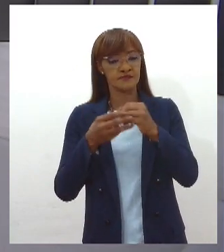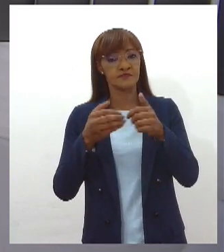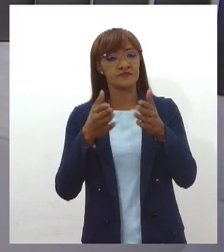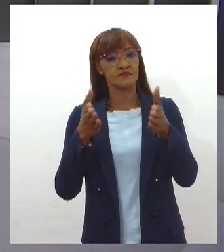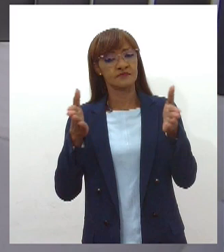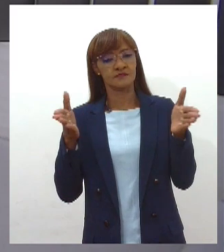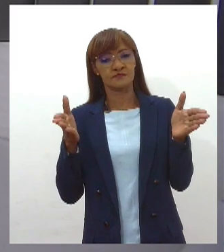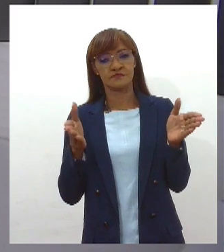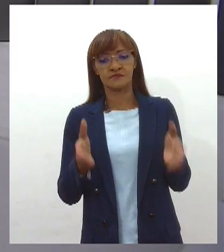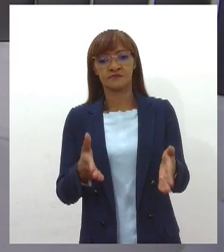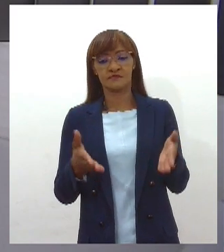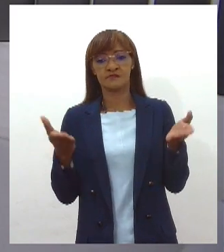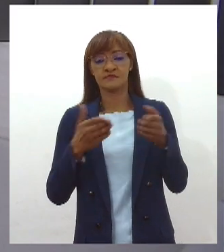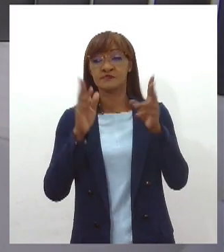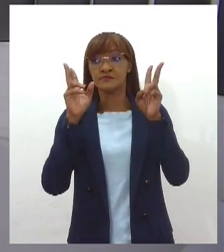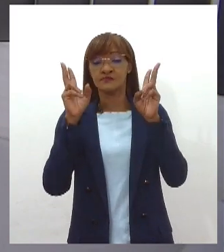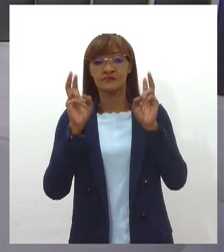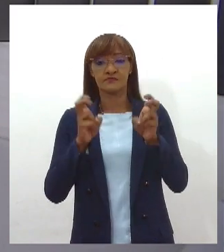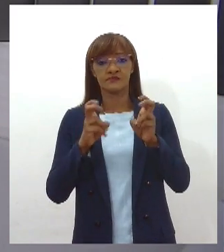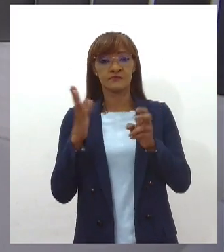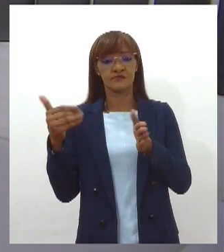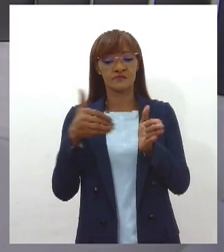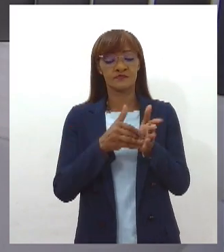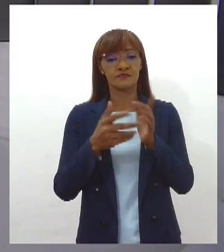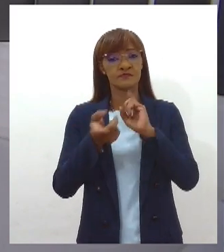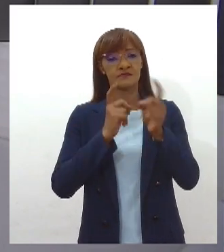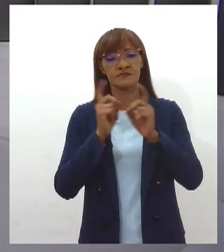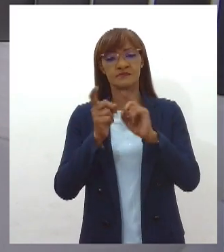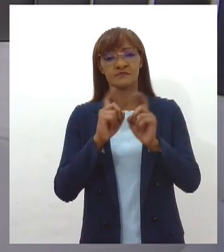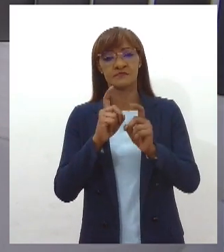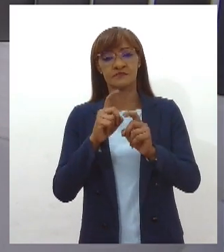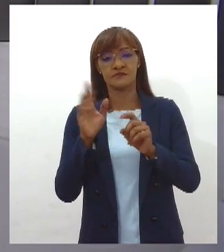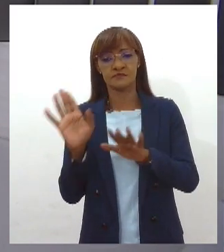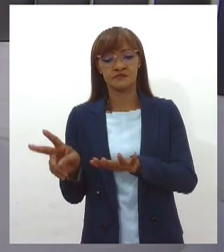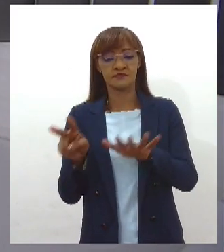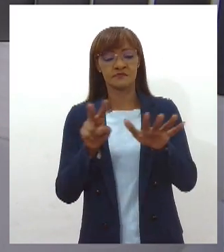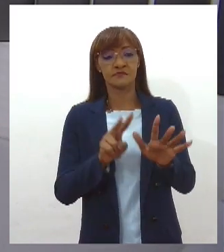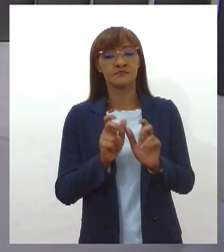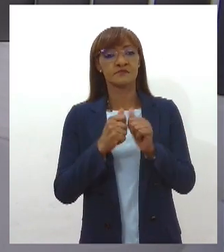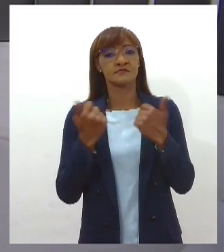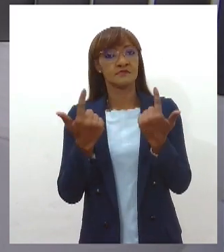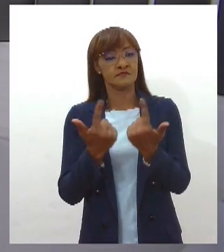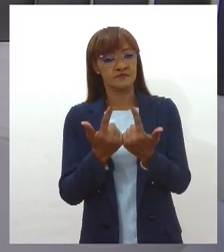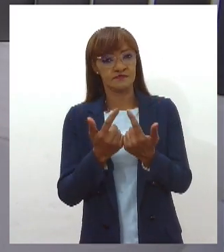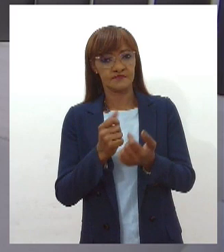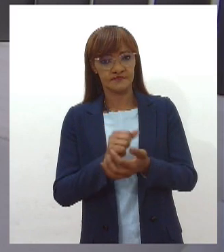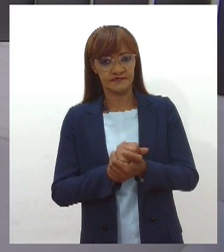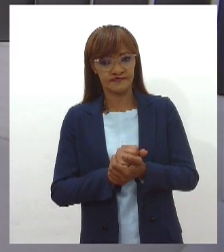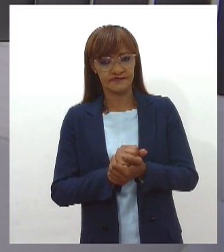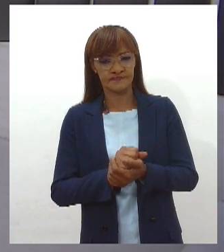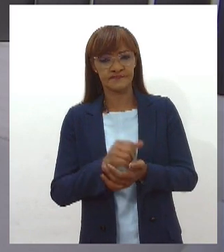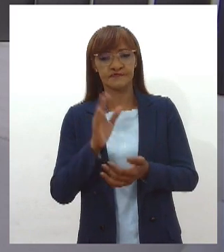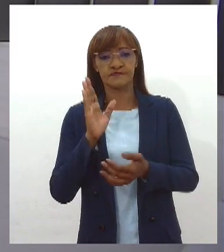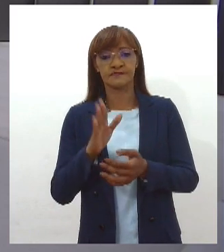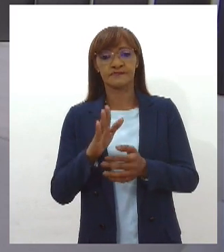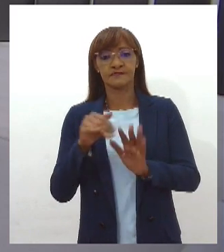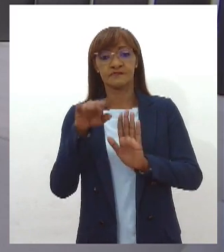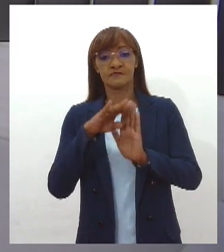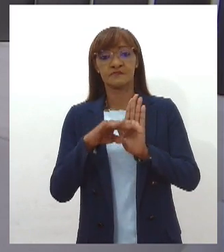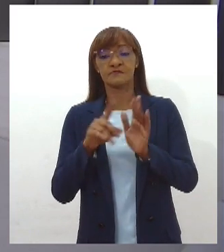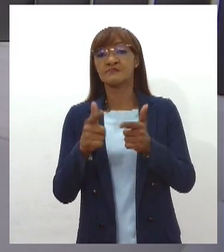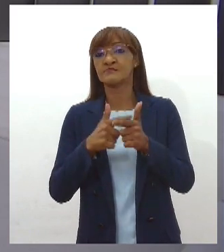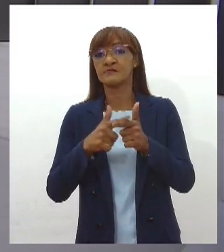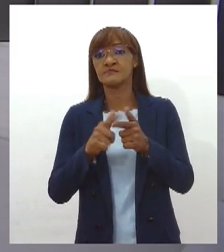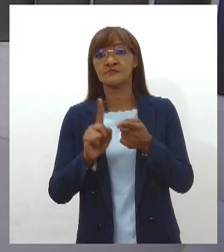os assuntos da última sessão plenária da semana na Assembleia Legislativa de Sergipe. O problema da falta de água no interior do